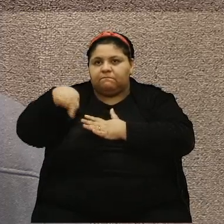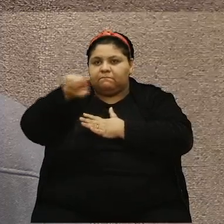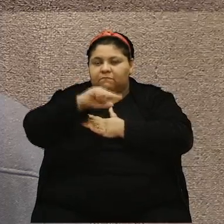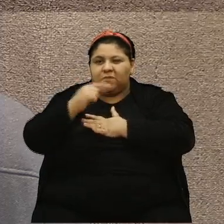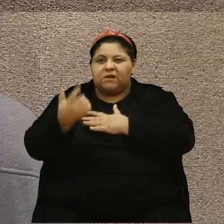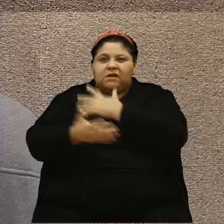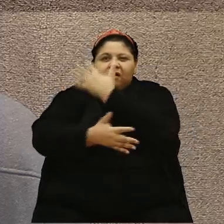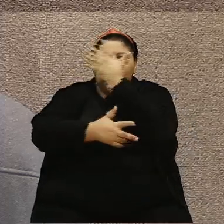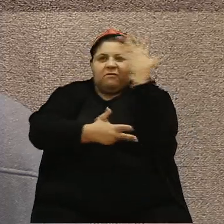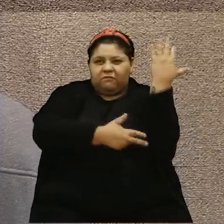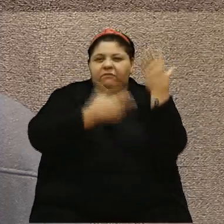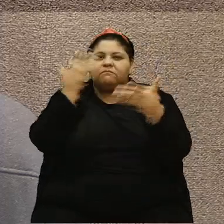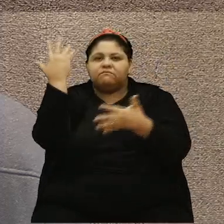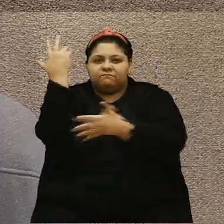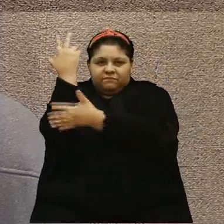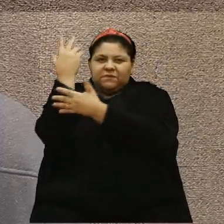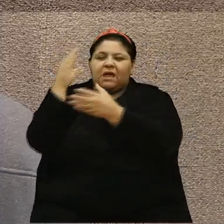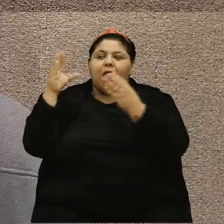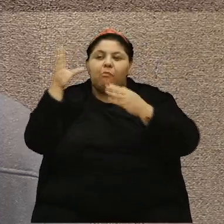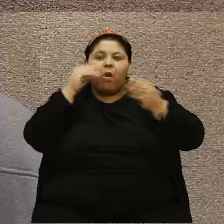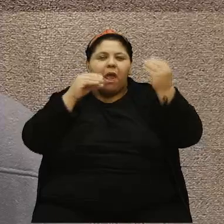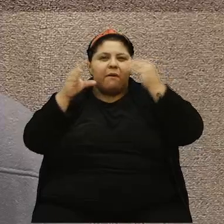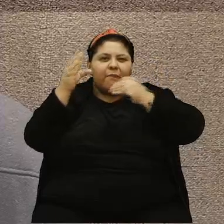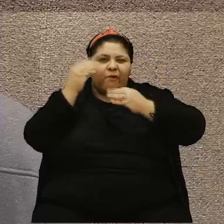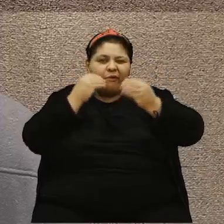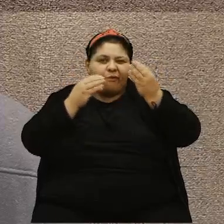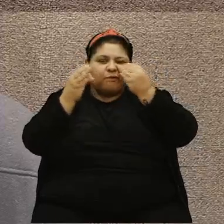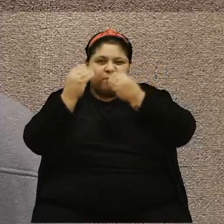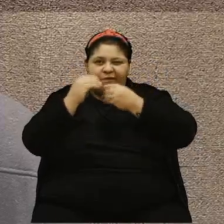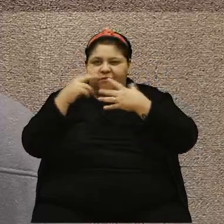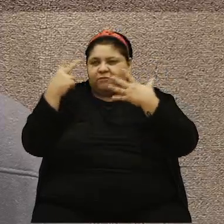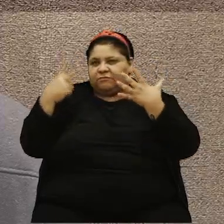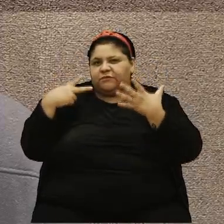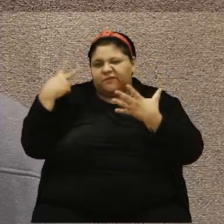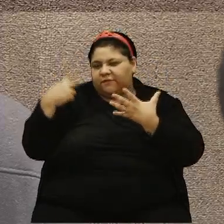de árvores é uma questão polêmica.